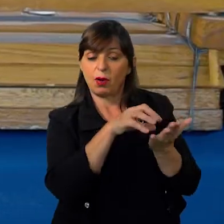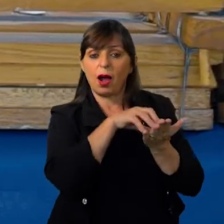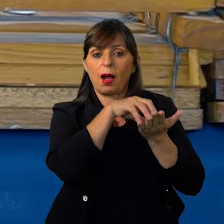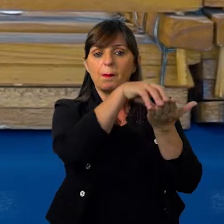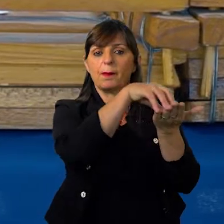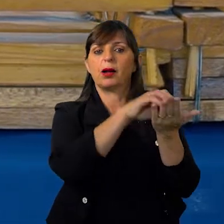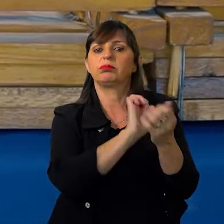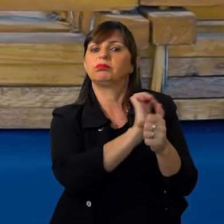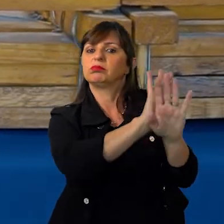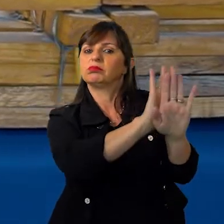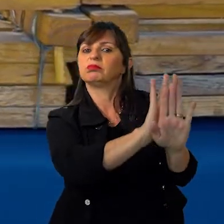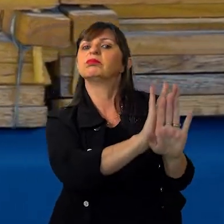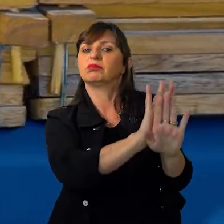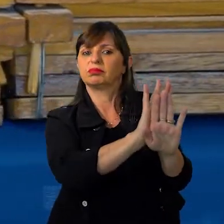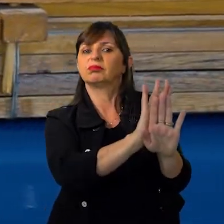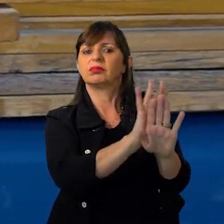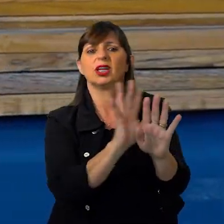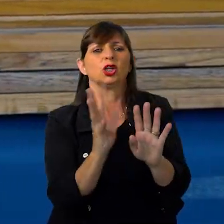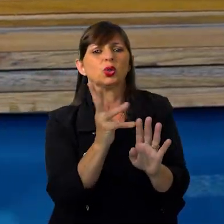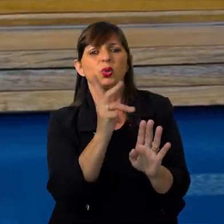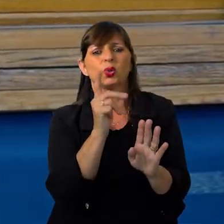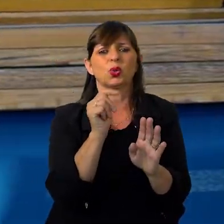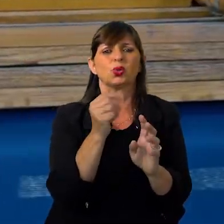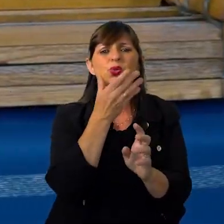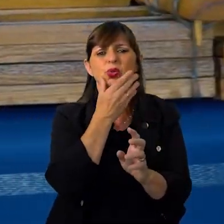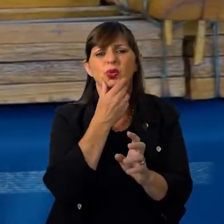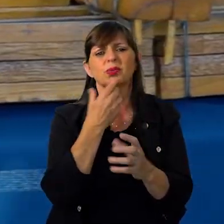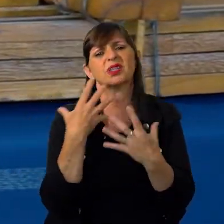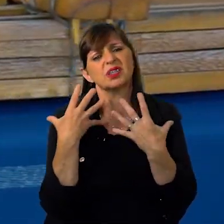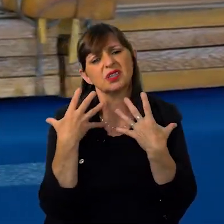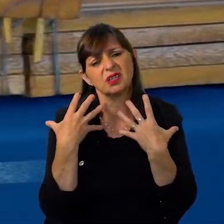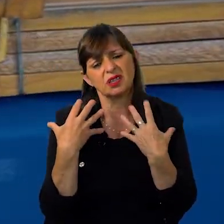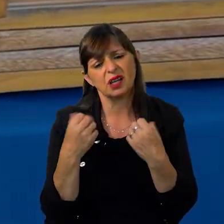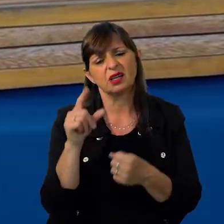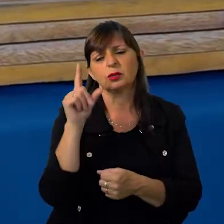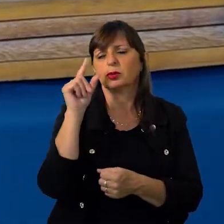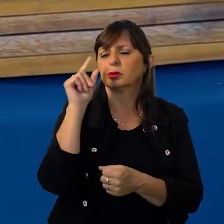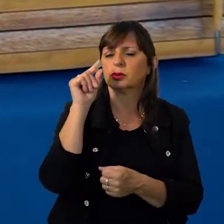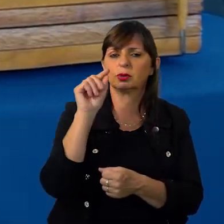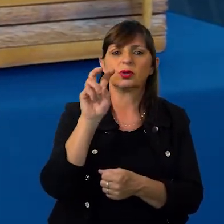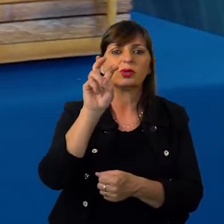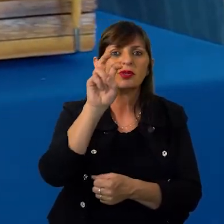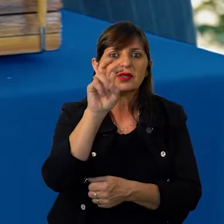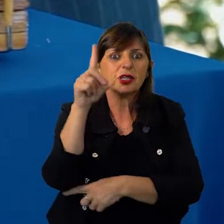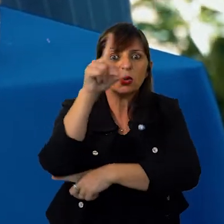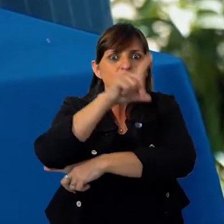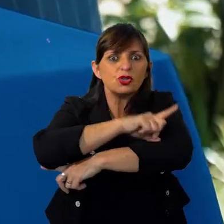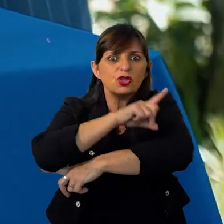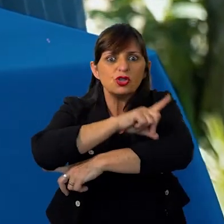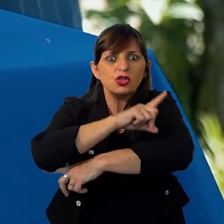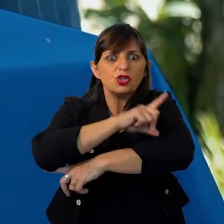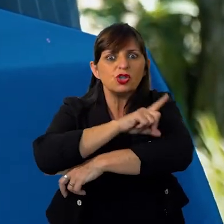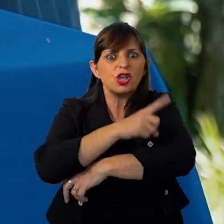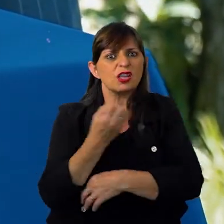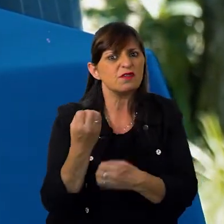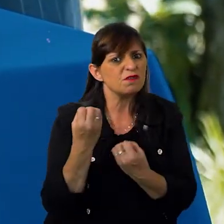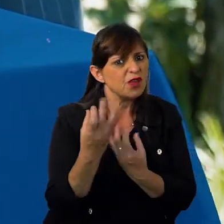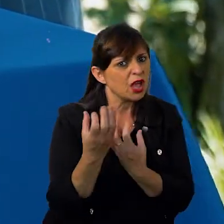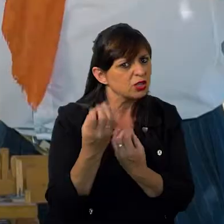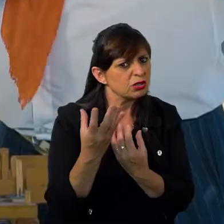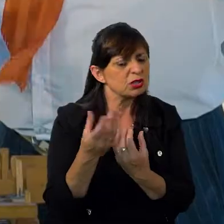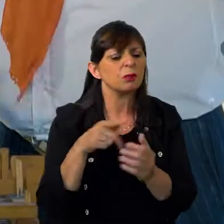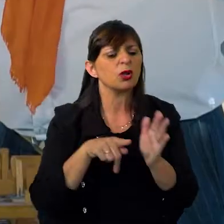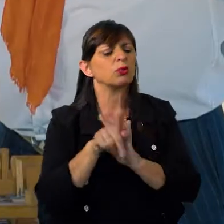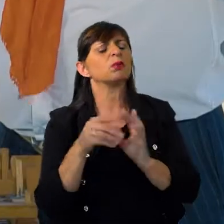todos os homens é com muito sono porque praticamente 5 dias em noite sem dormir perguntei a um deles